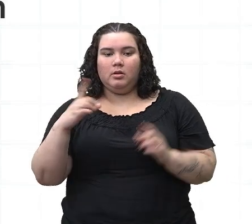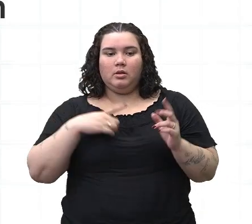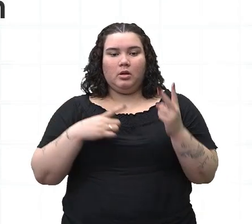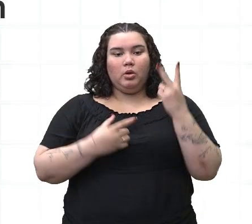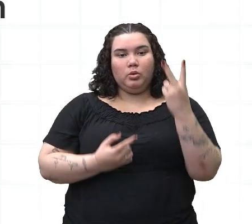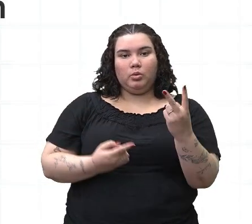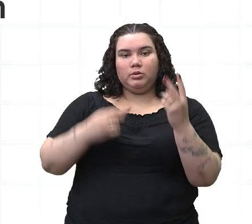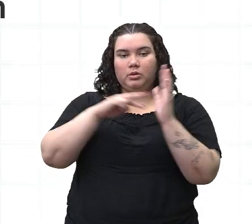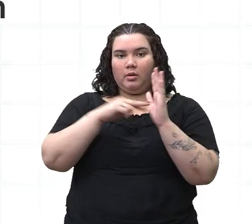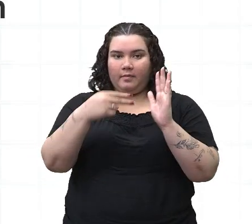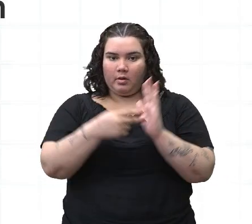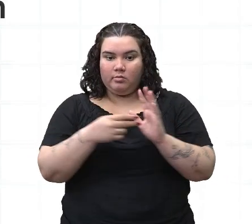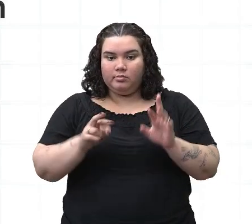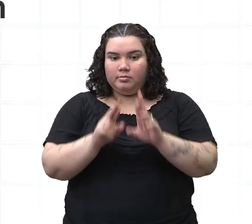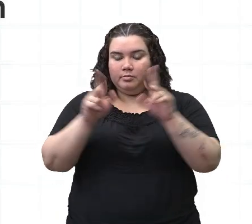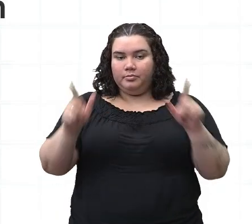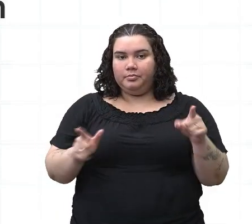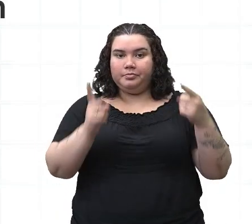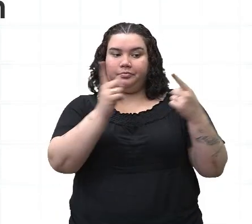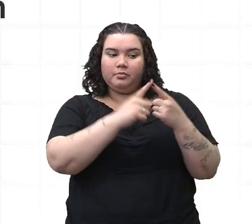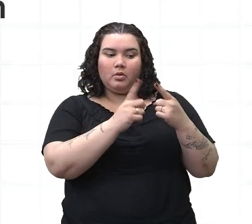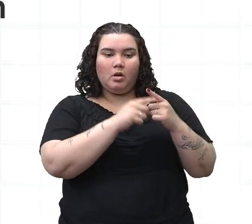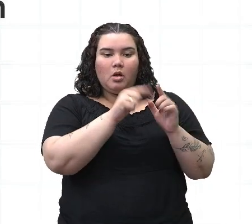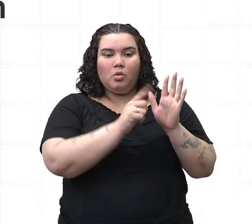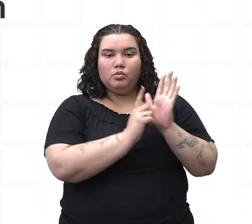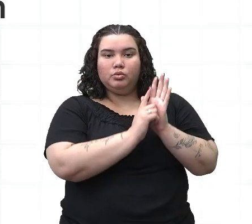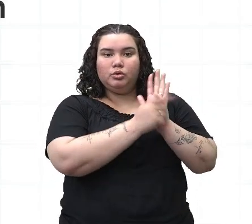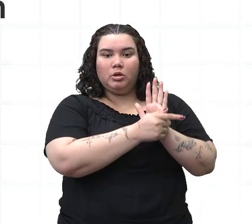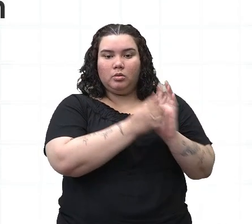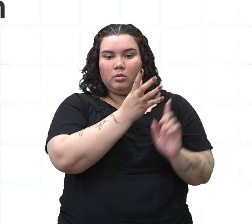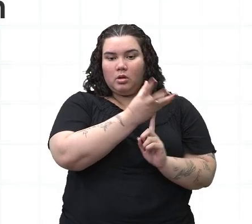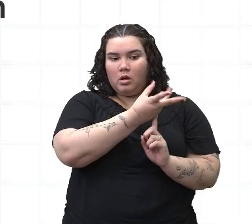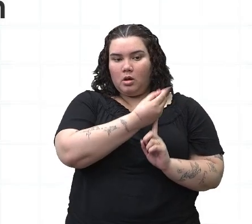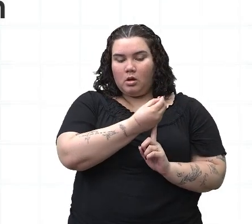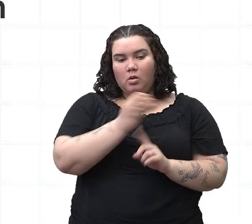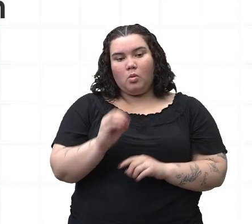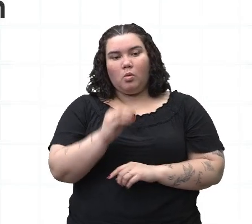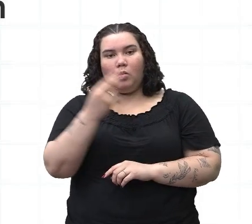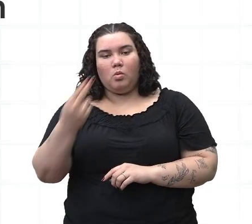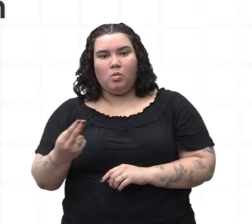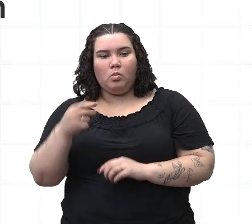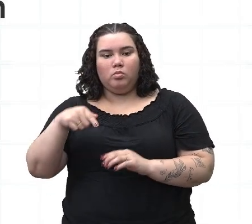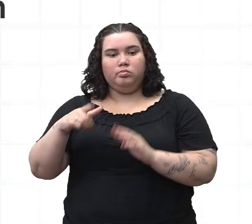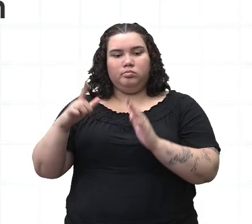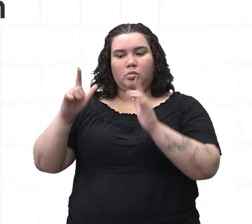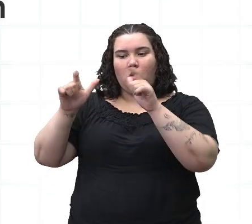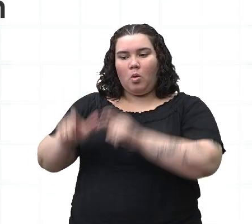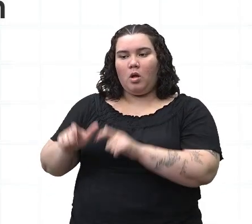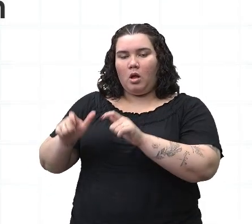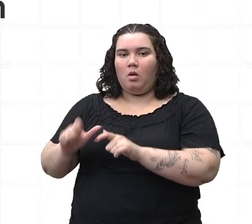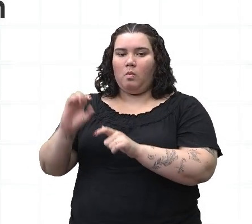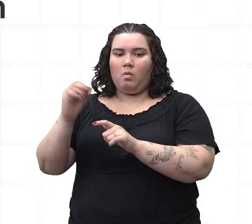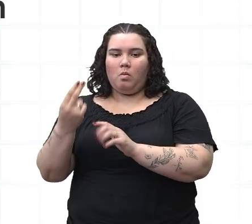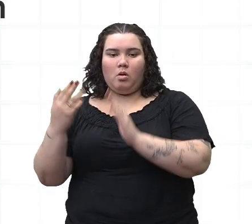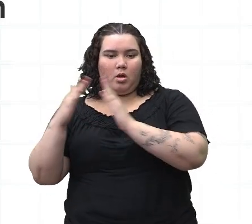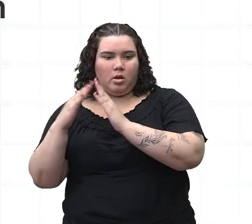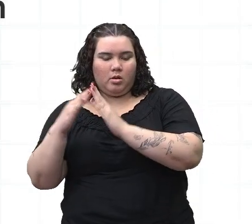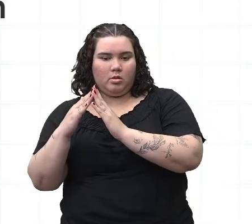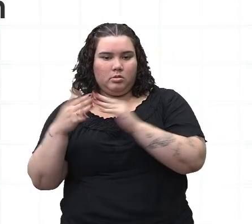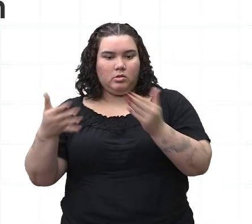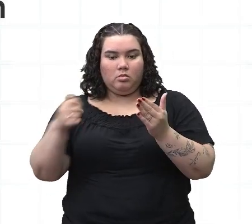dois significados diferentes: a um gênero da arte ou também a edifício ou casa, ou seja,